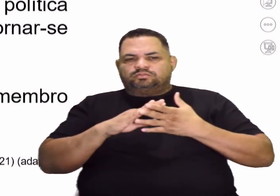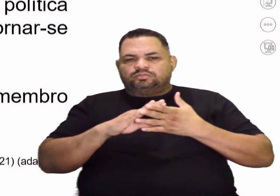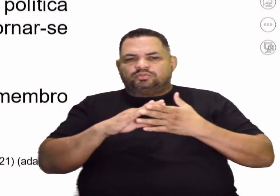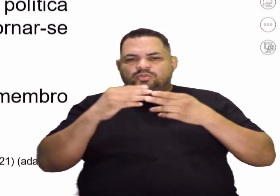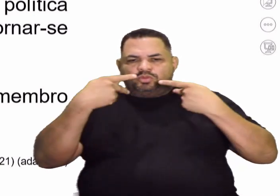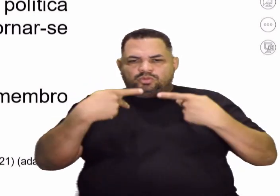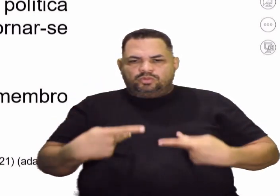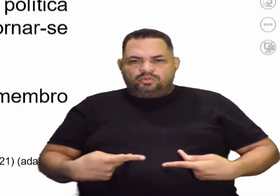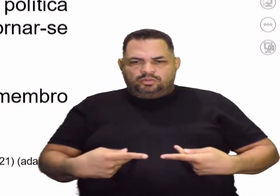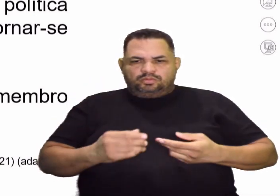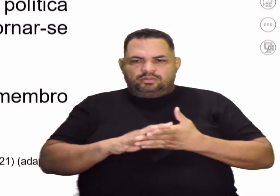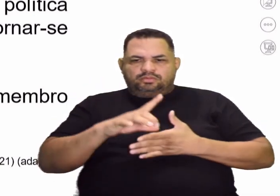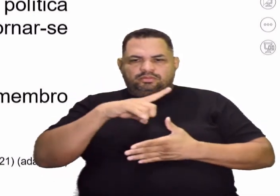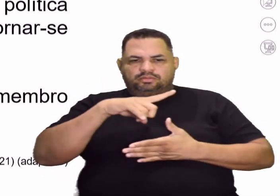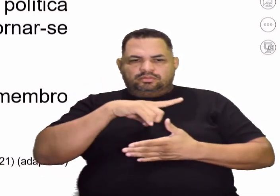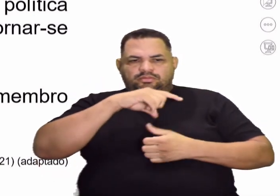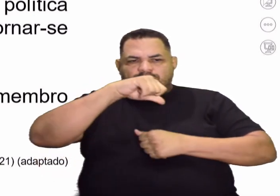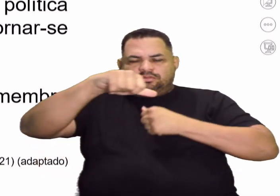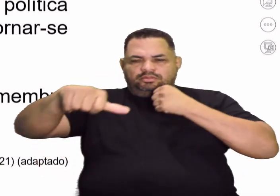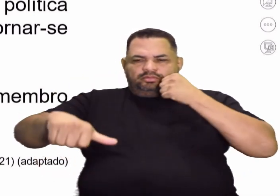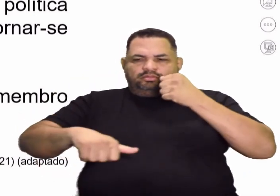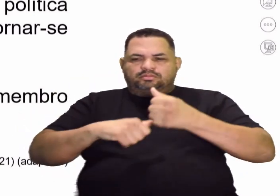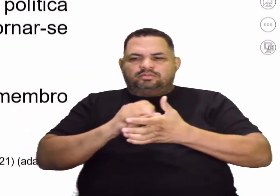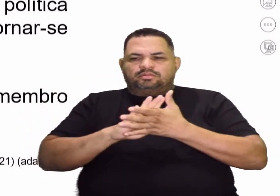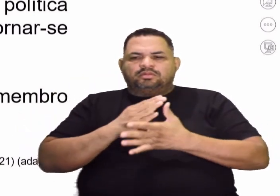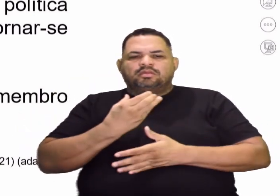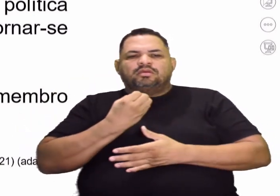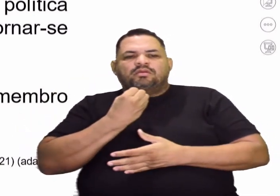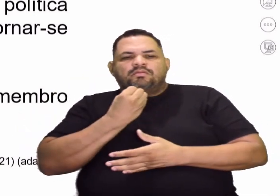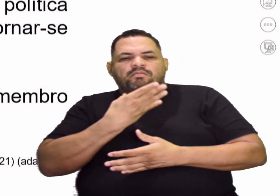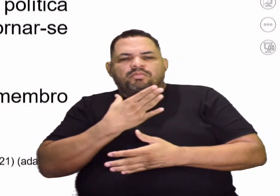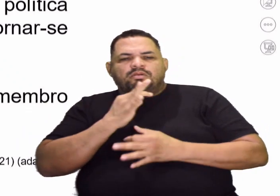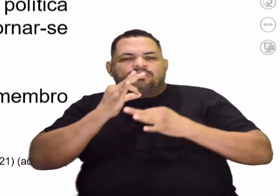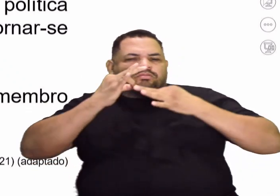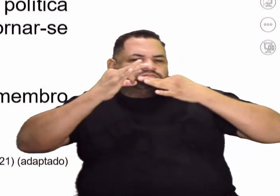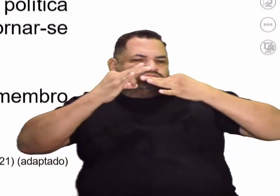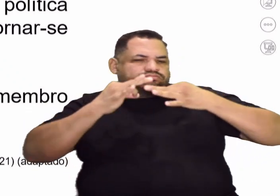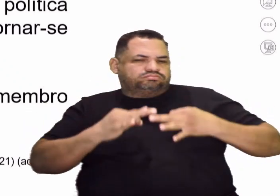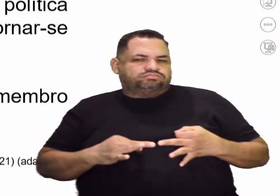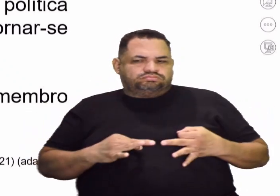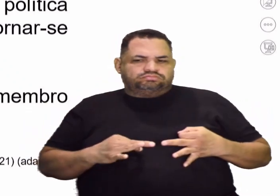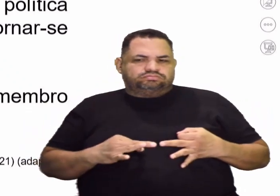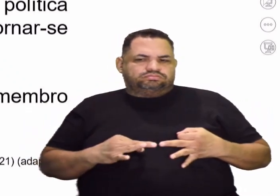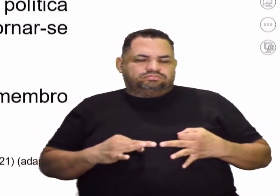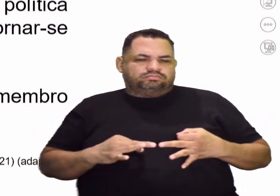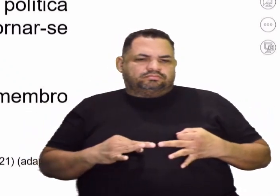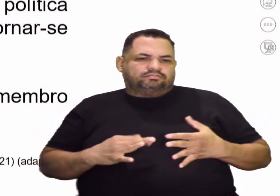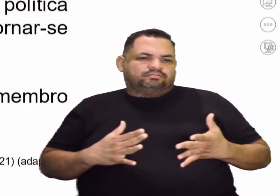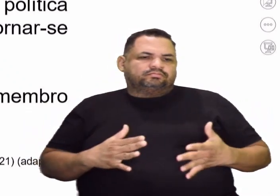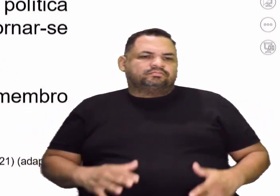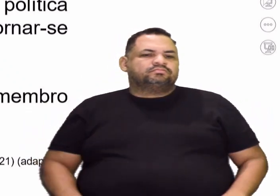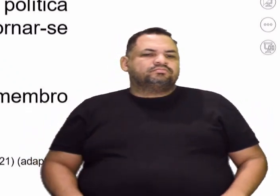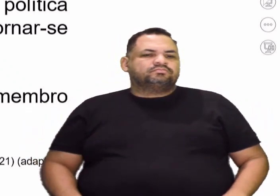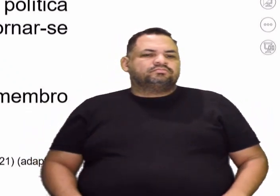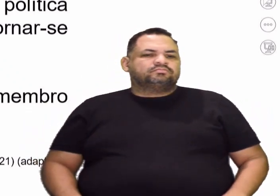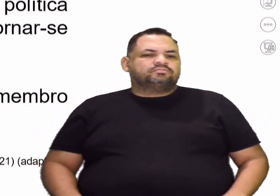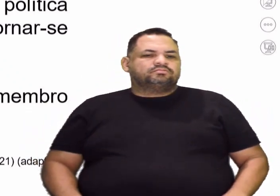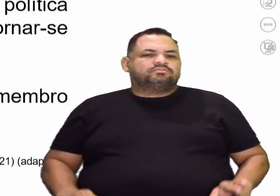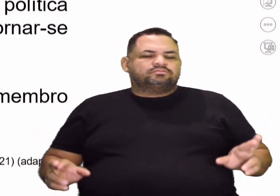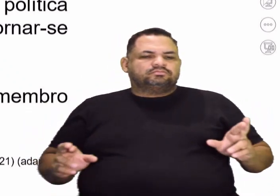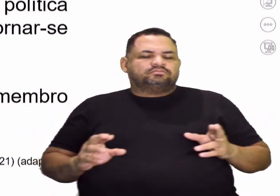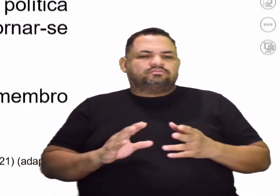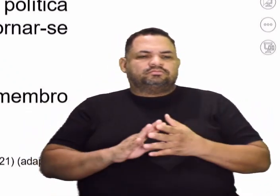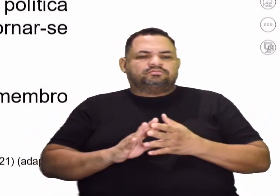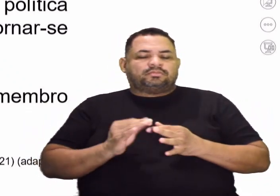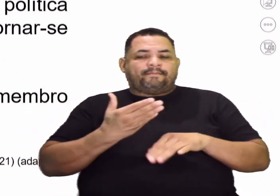deve assumir a tarefa de tornar-se bom e virtuoso. Está aqui, ó, nós vimos lá no primeiro e segundo ano, a prática